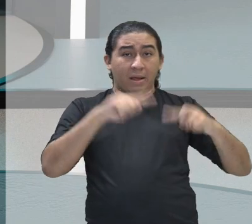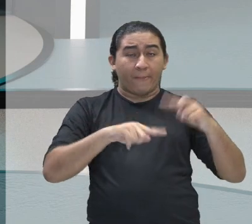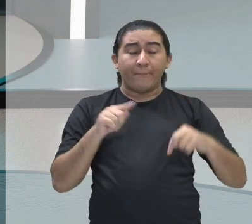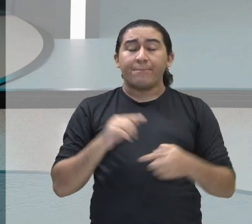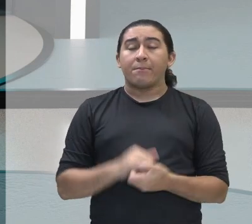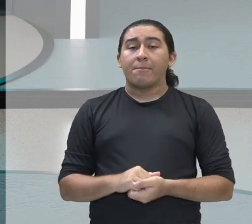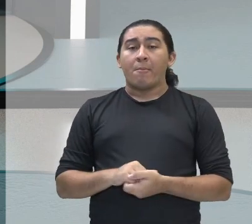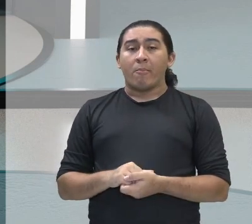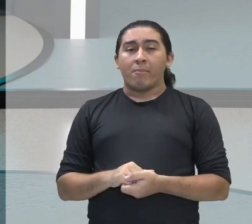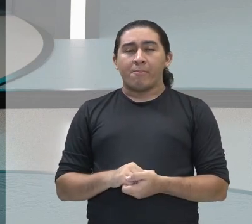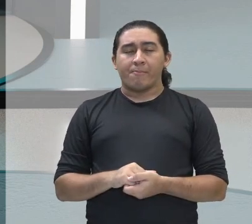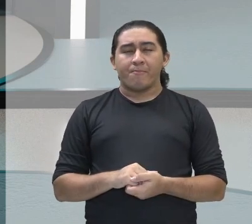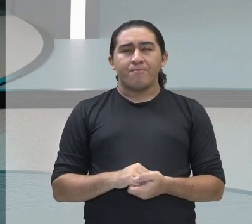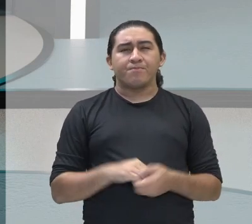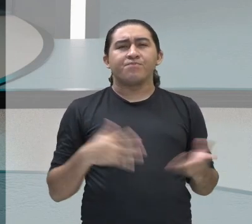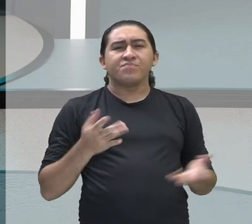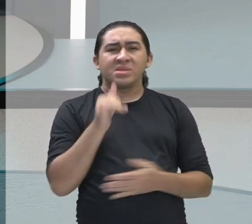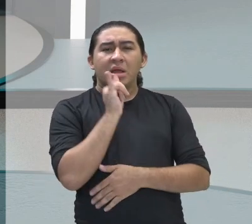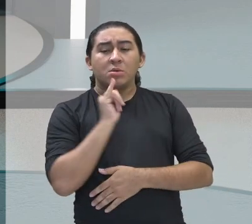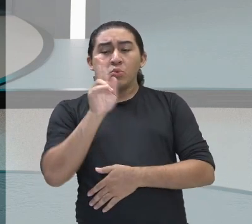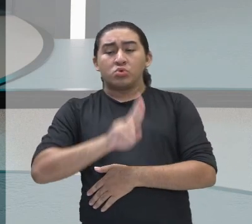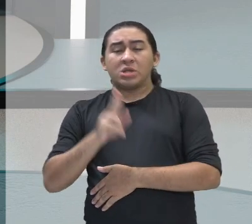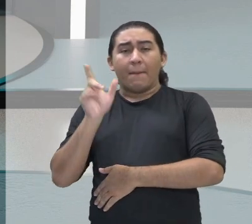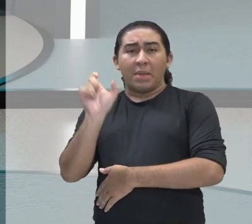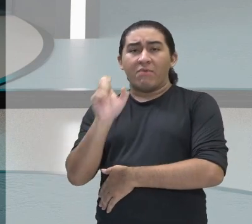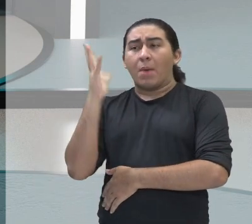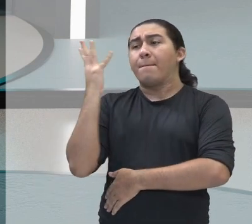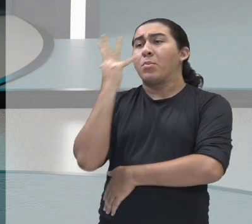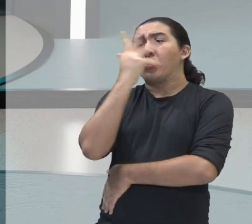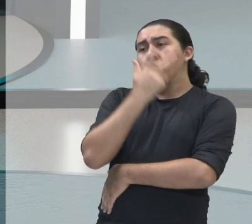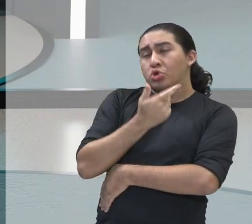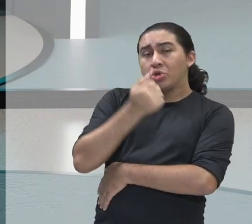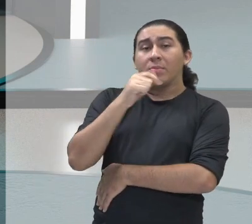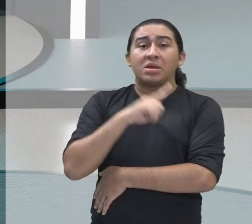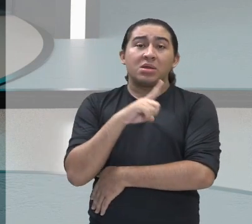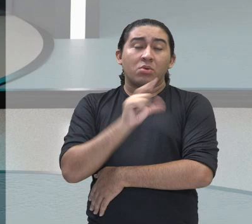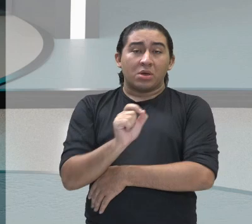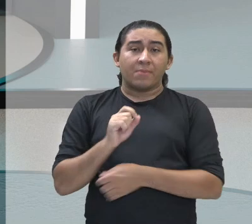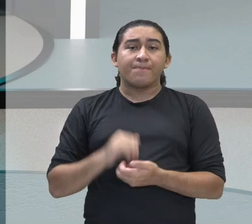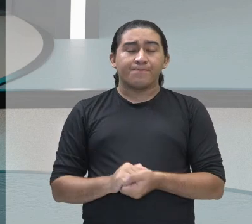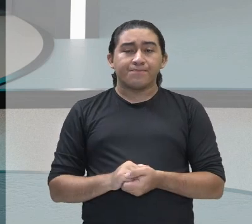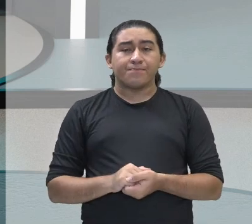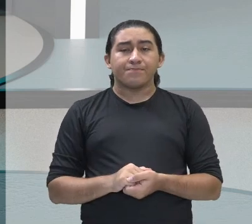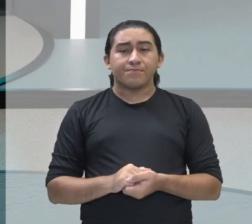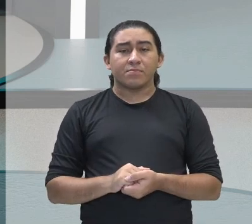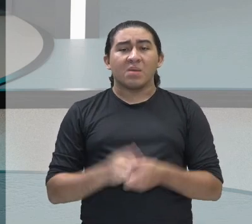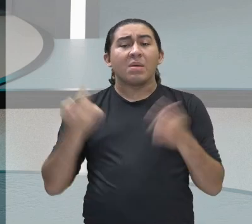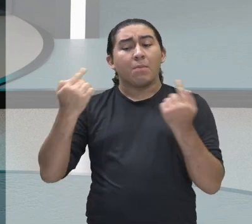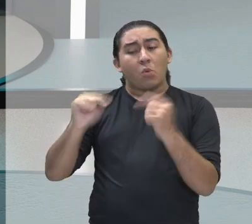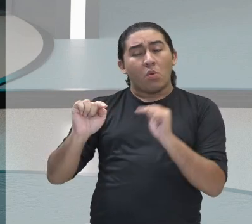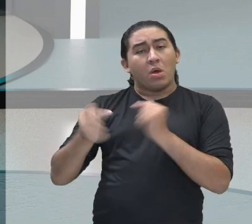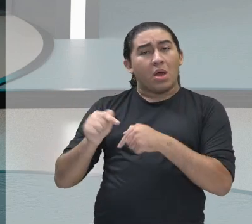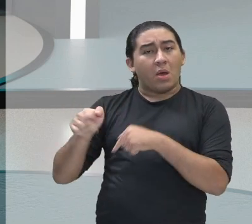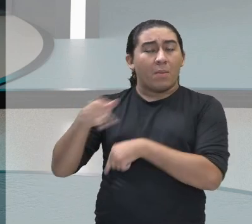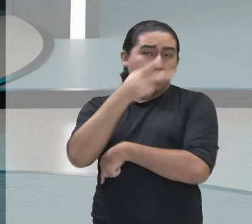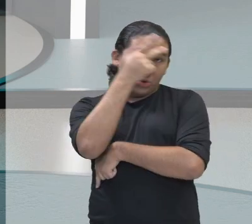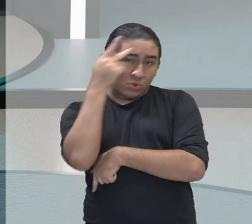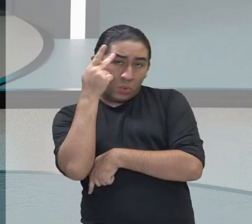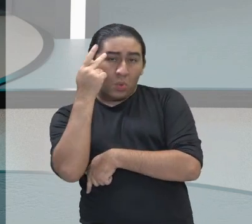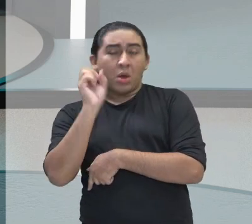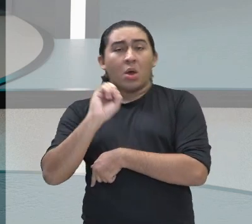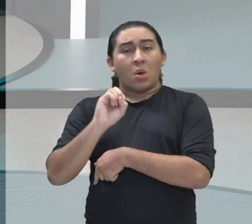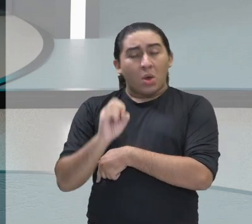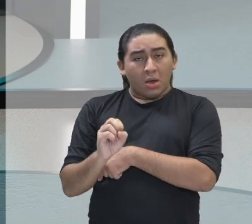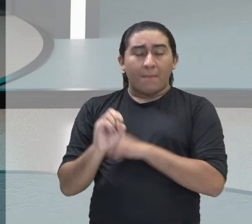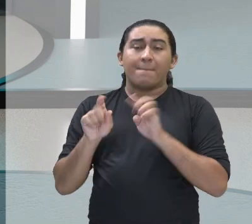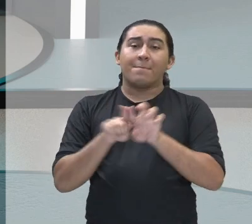eu posso utilizar o bonito, por exemplo, para interpelar alguém, claro que de uma forma de brincadeira, ou então sério mesmo, essa palavra já